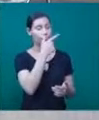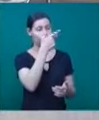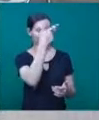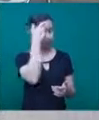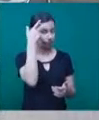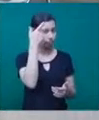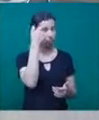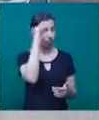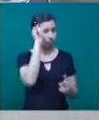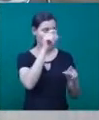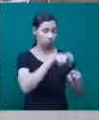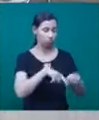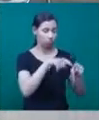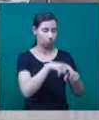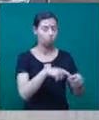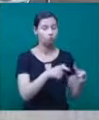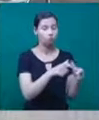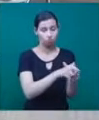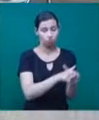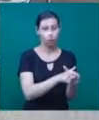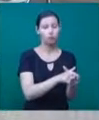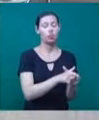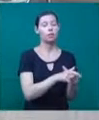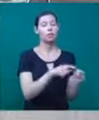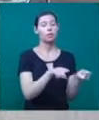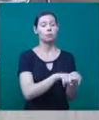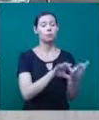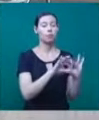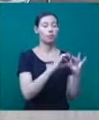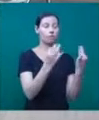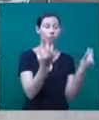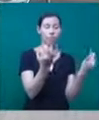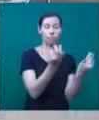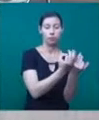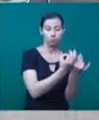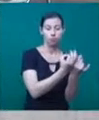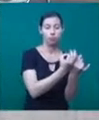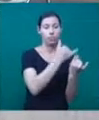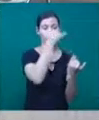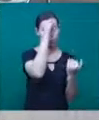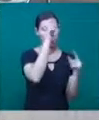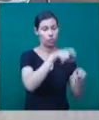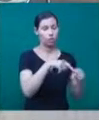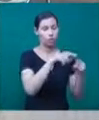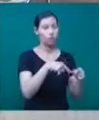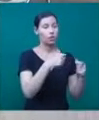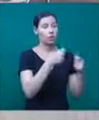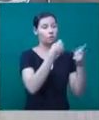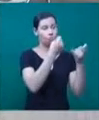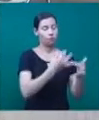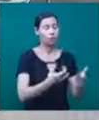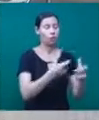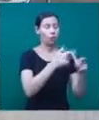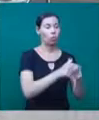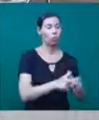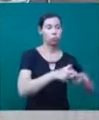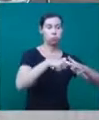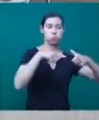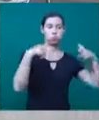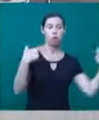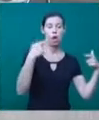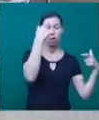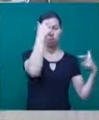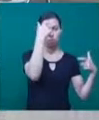porte, ele contempla também esse tipo de investidor, do homem do campo também. E quando a gente fala do grande, é claro, naturalmente a gente pensa em